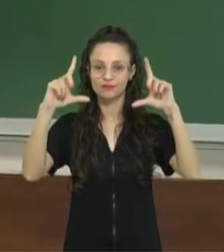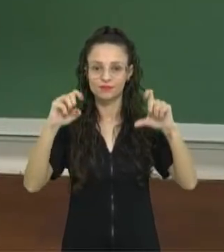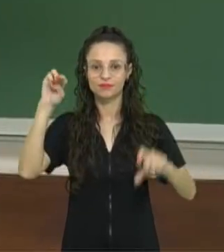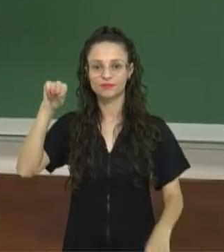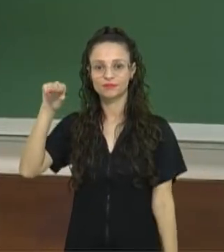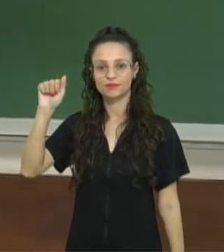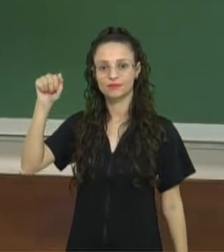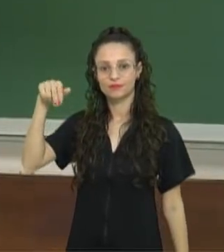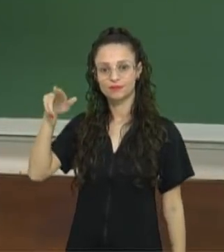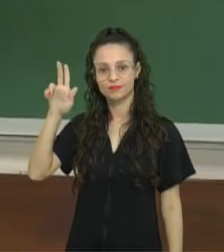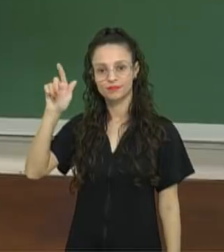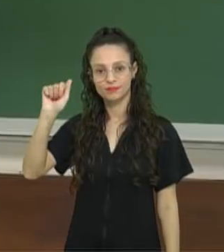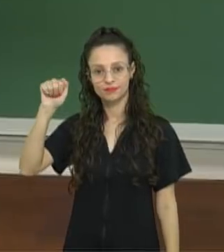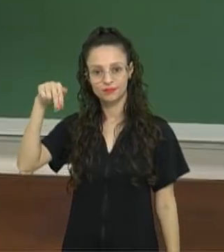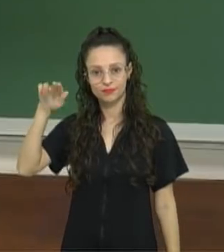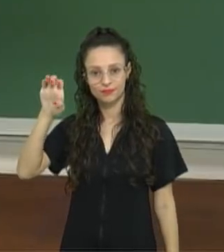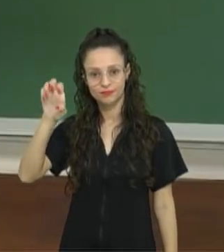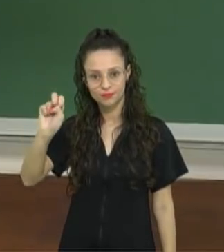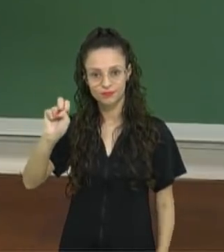do manganês.